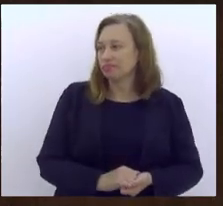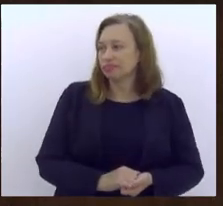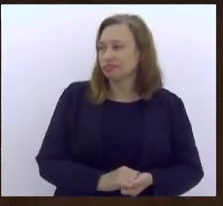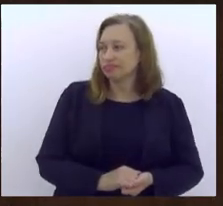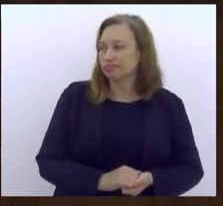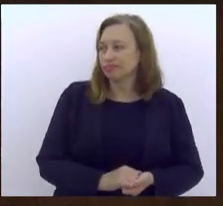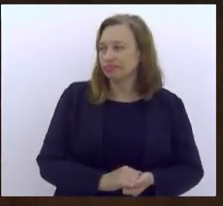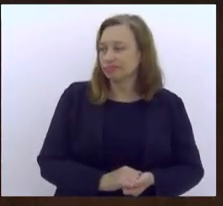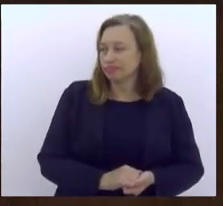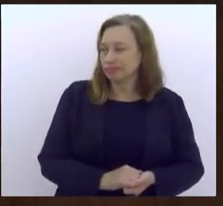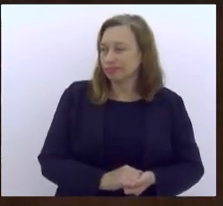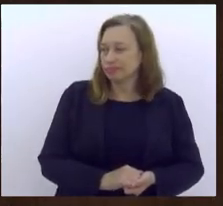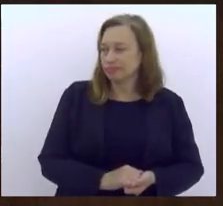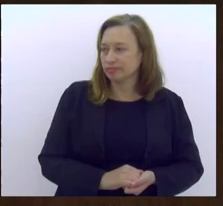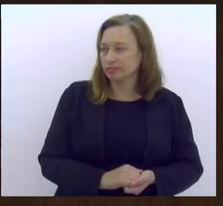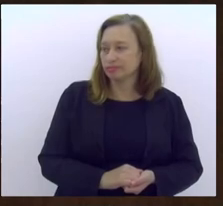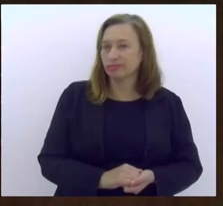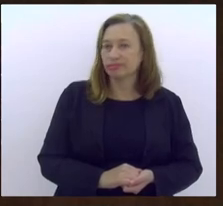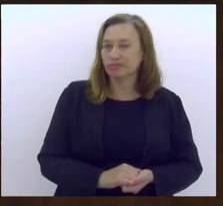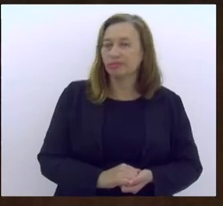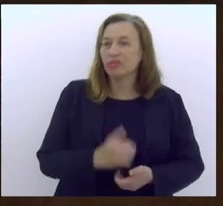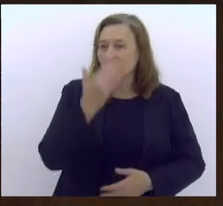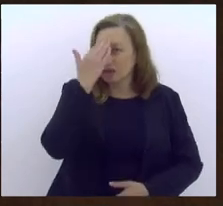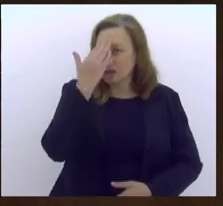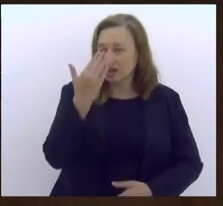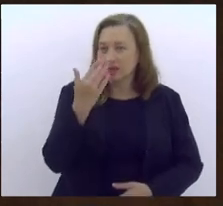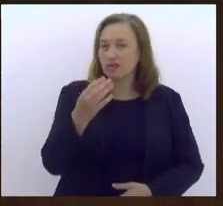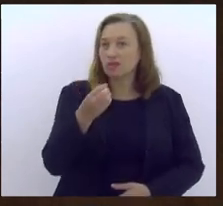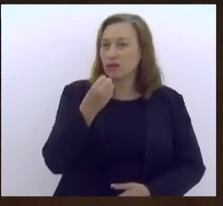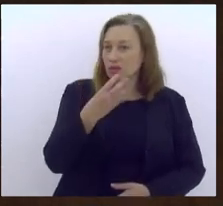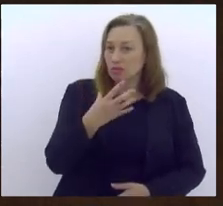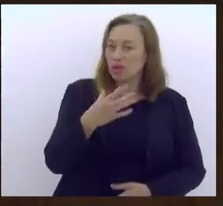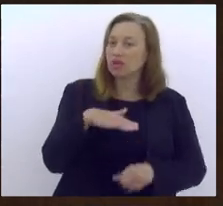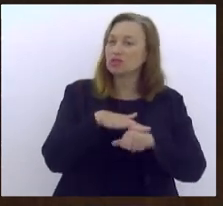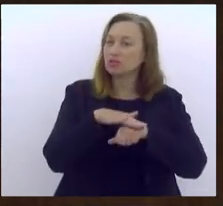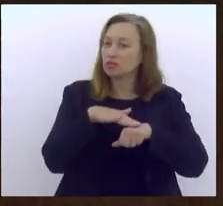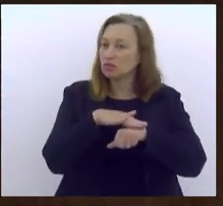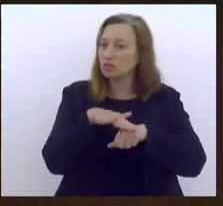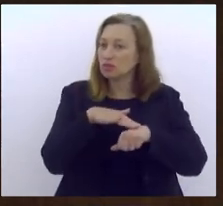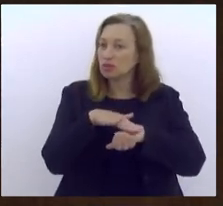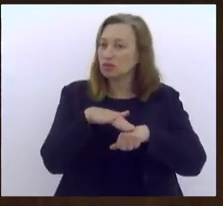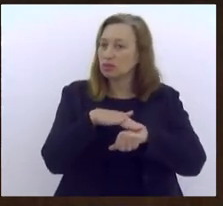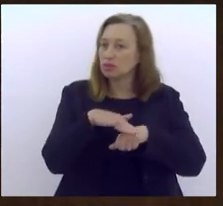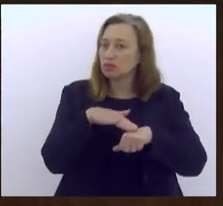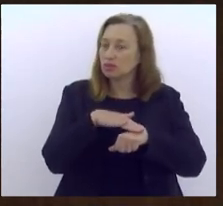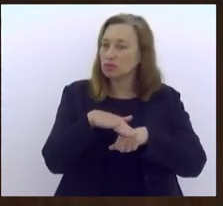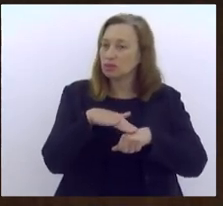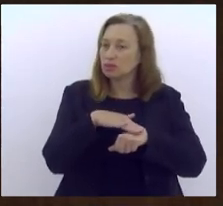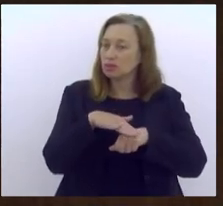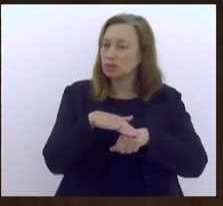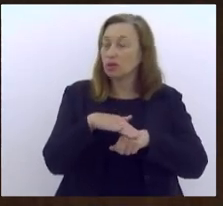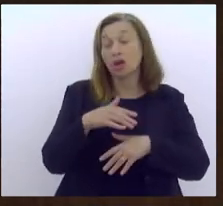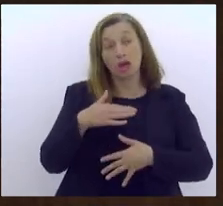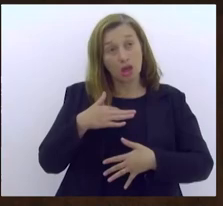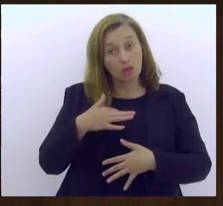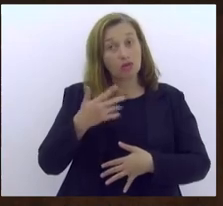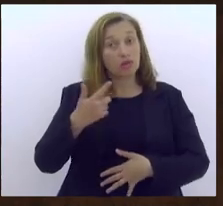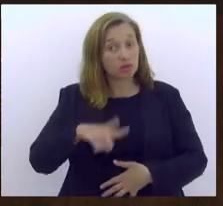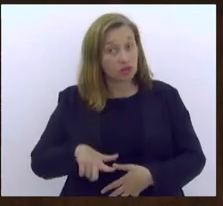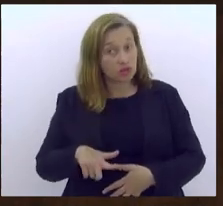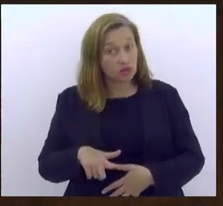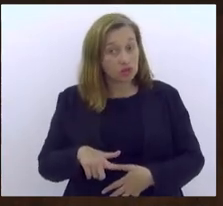agradecer. Agradecer porque fez bem. Parabéns, a gente conversou. E, assim, eu vou repetir o que eu